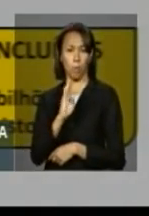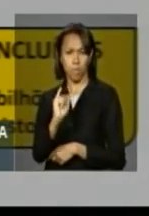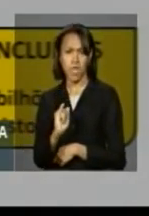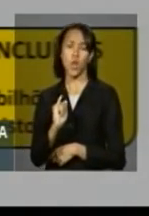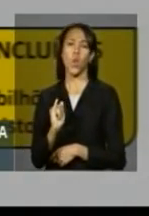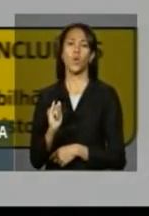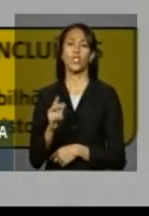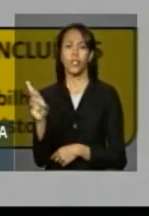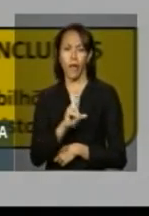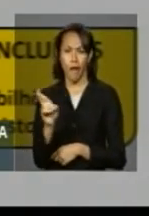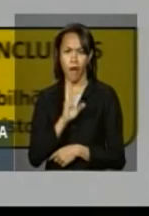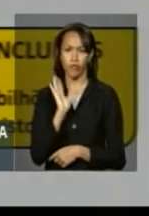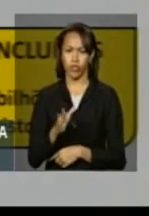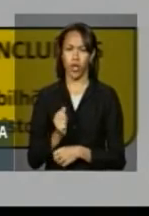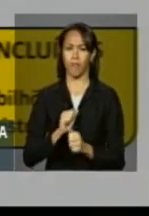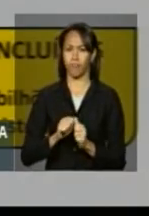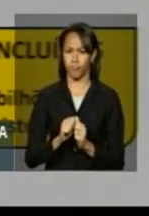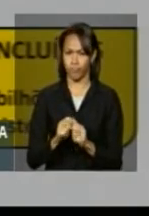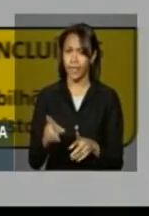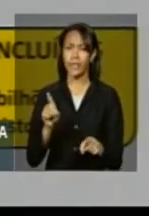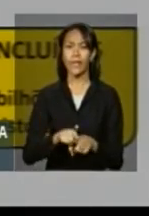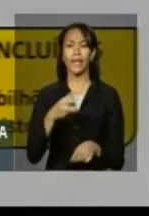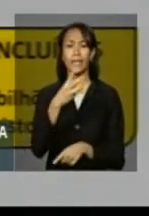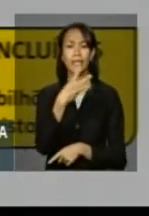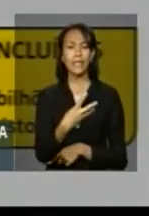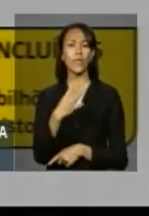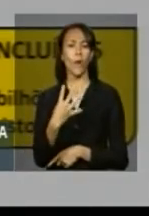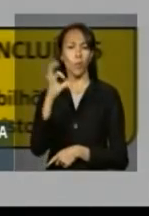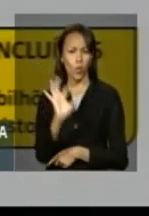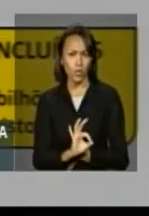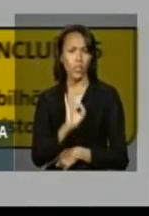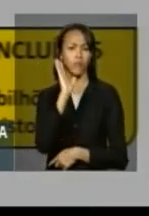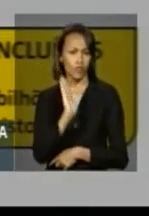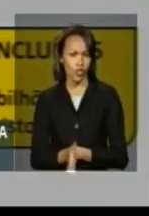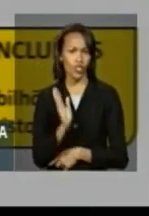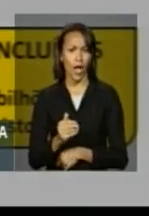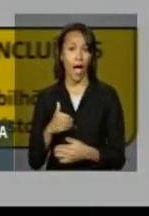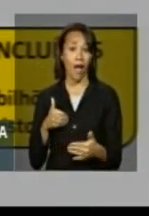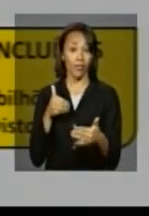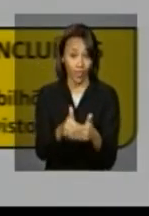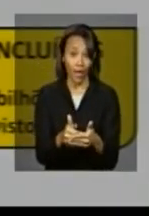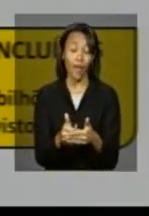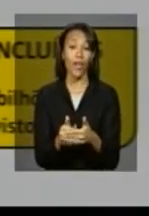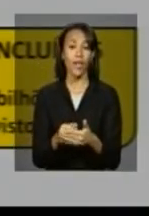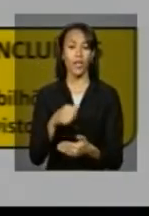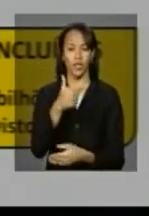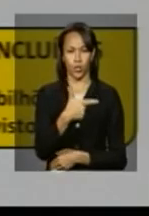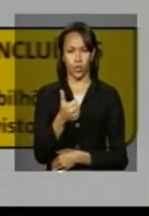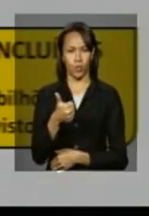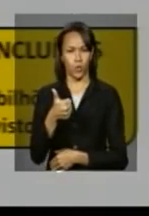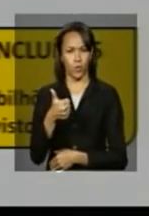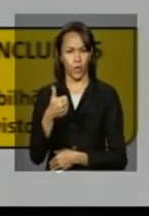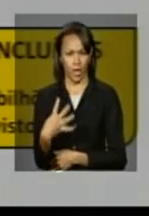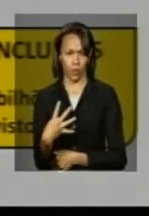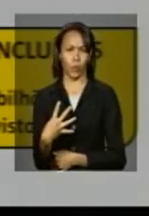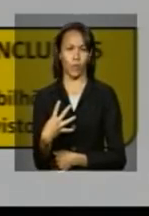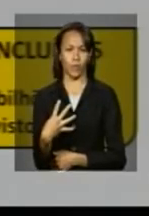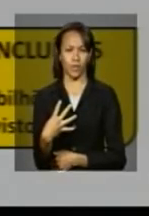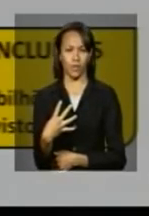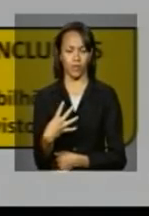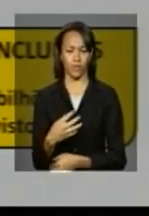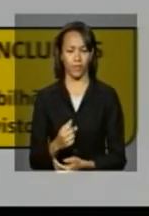R$324 bilhões de execução, que corresponde a 34% do previsto até 2014. 3 mil é muito longe, pelo